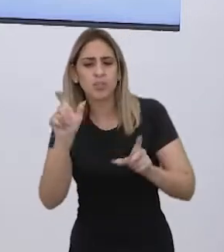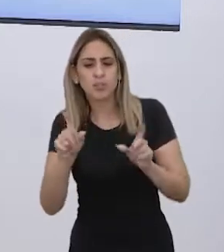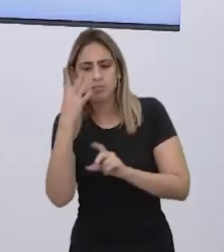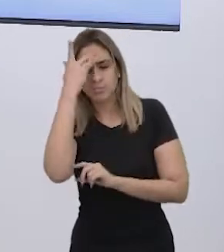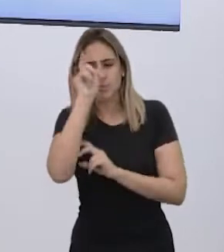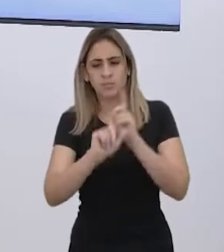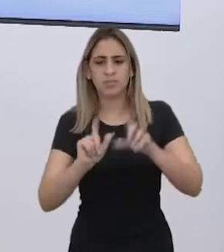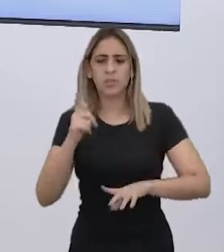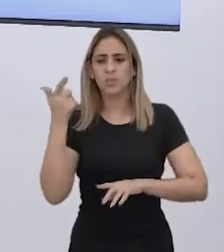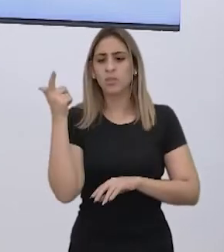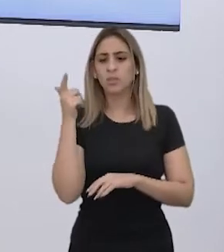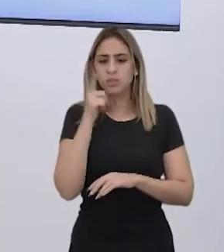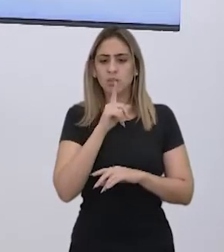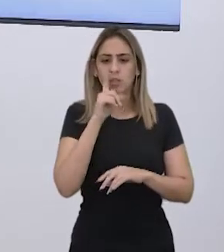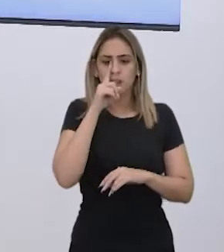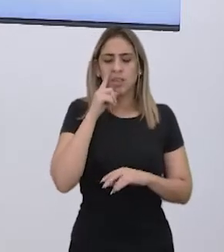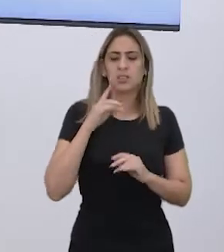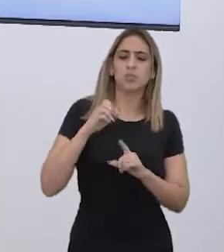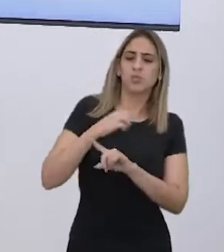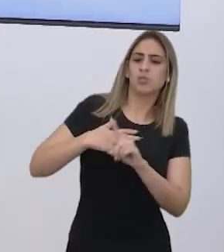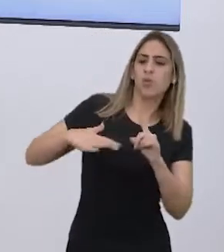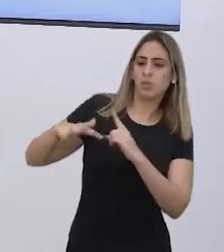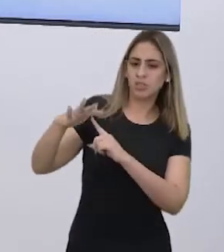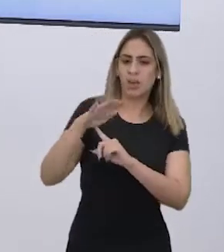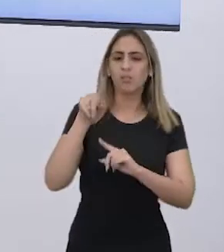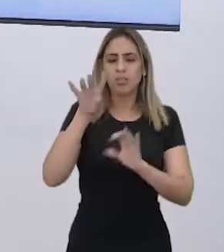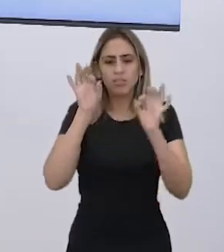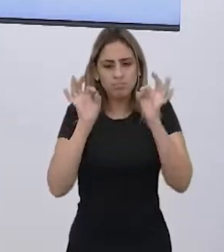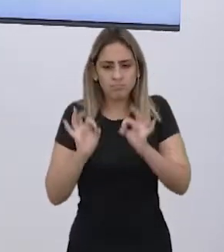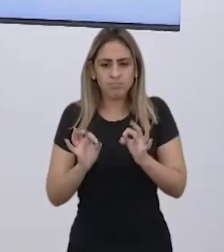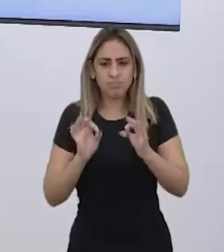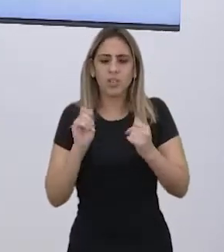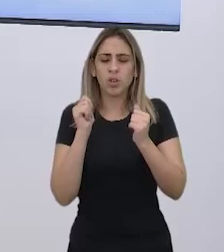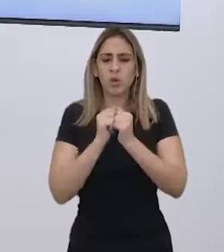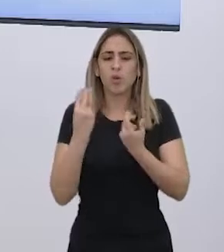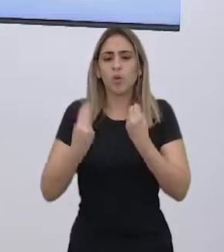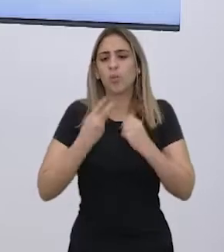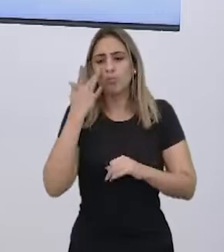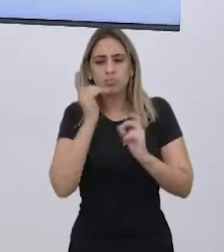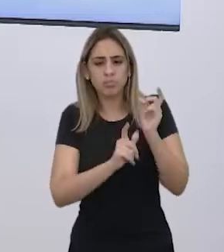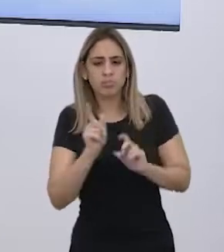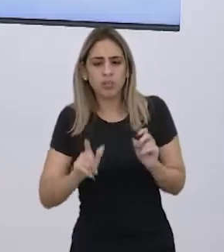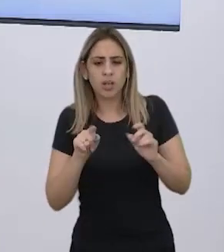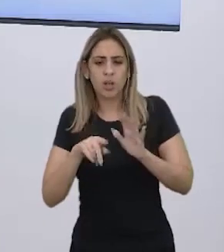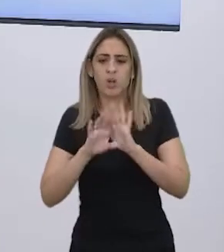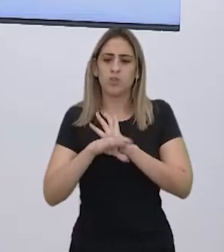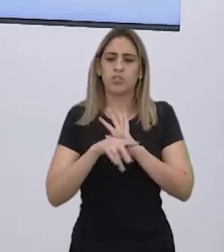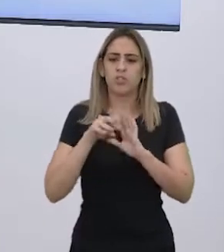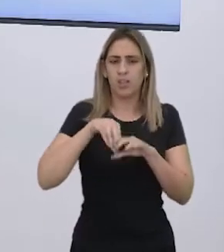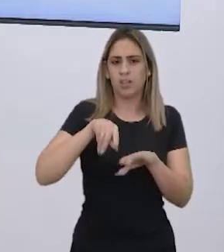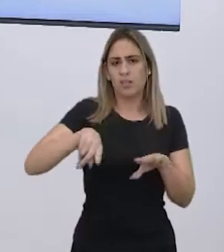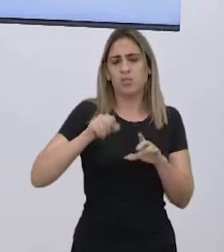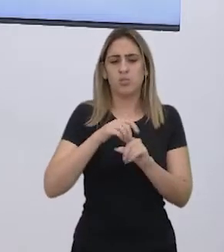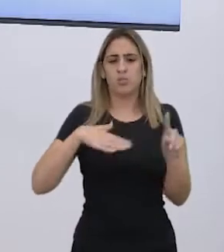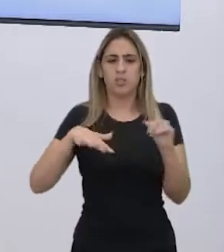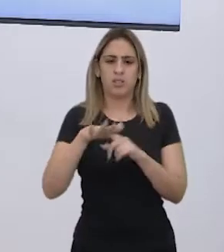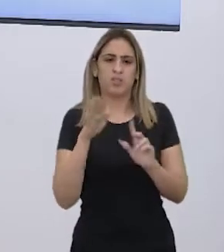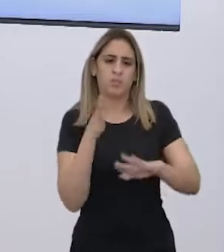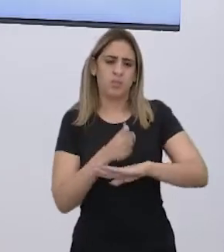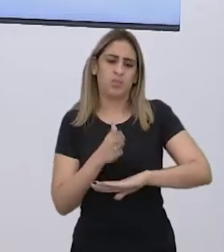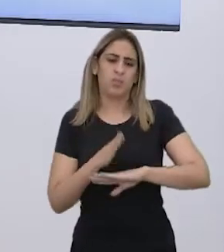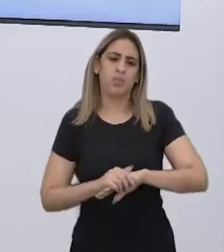ser humano causando riscos sociais, que é justamente como os sujeitos estão se constituindo nas sociedades